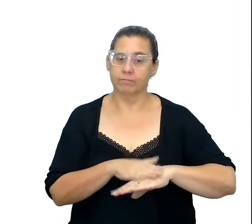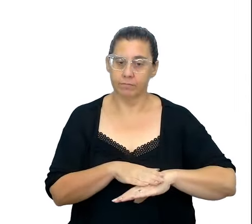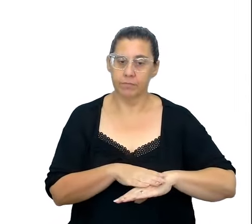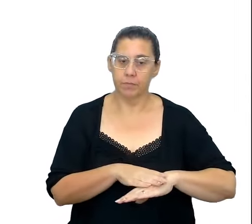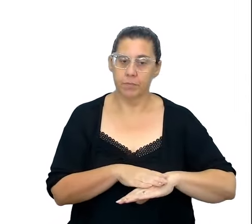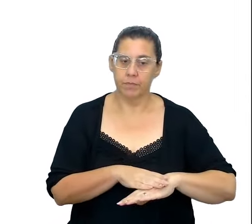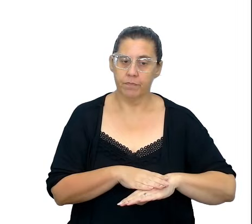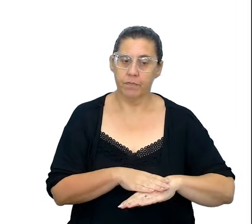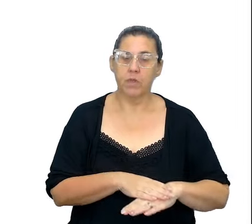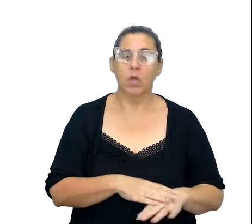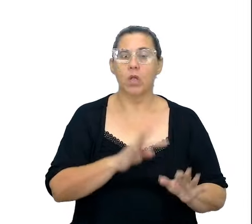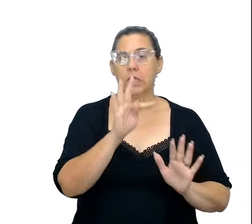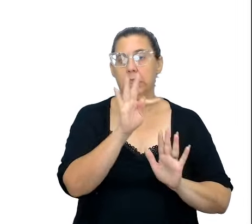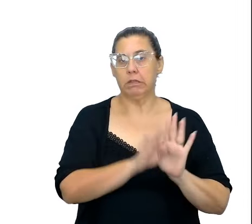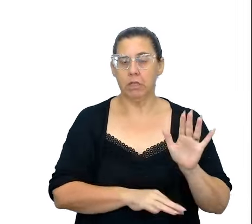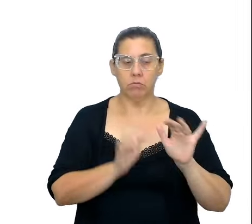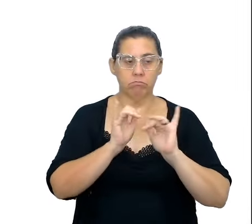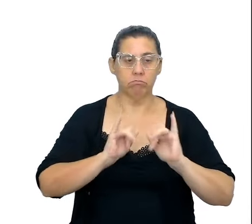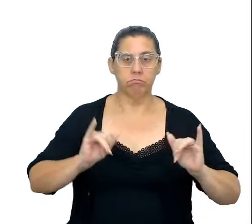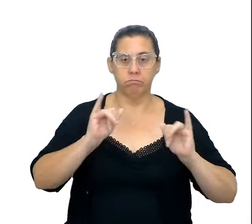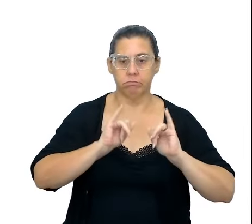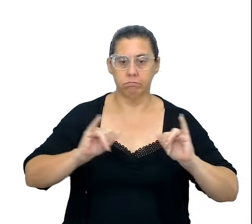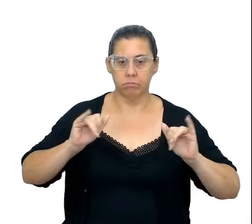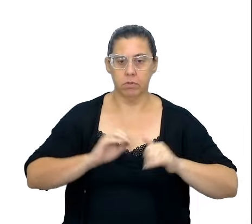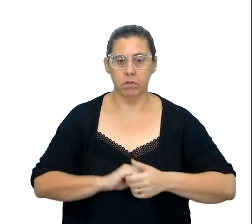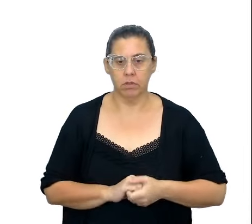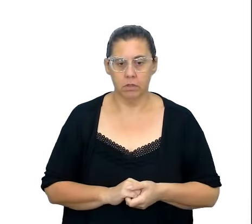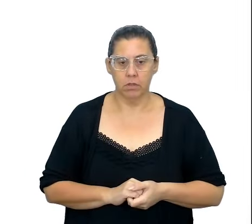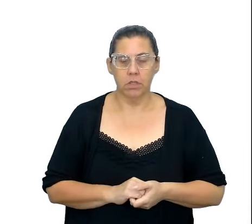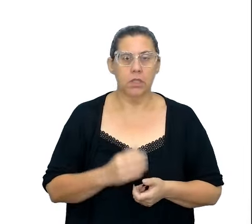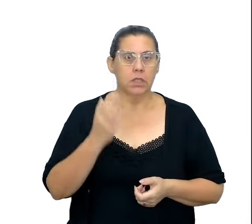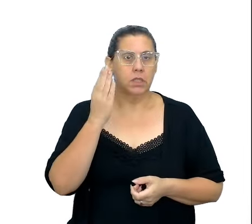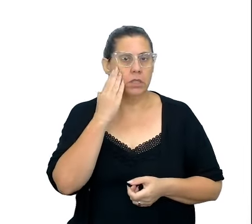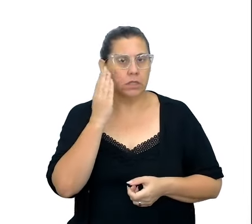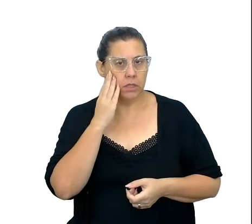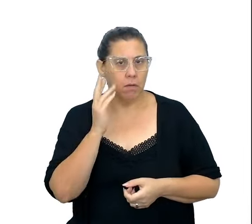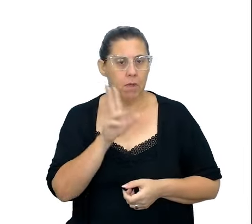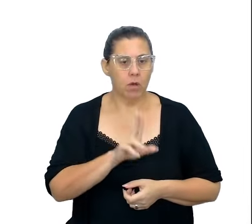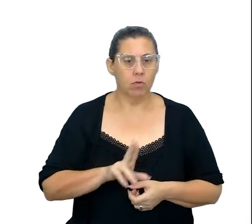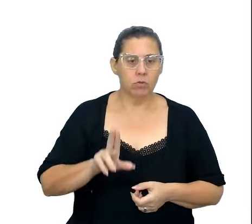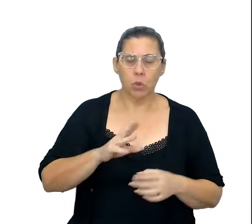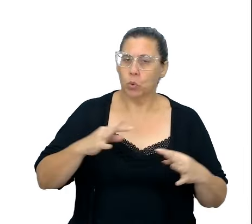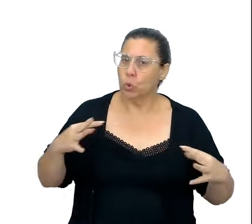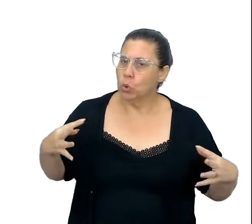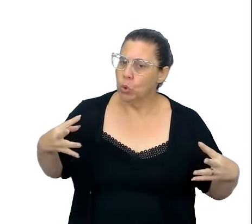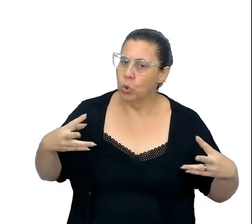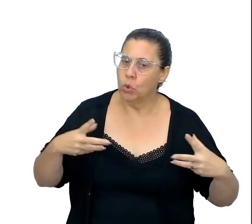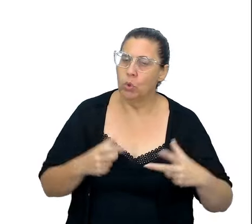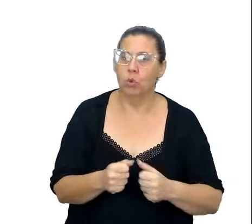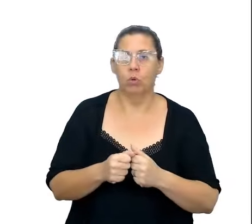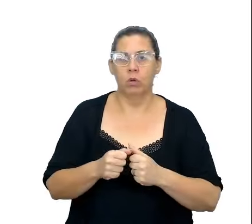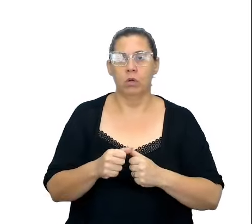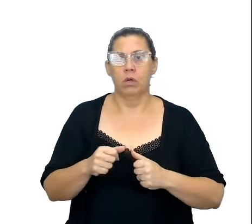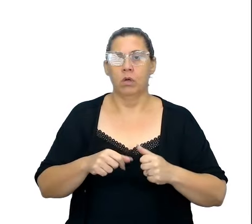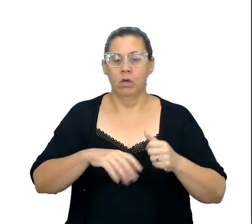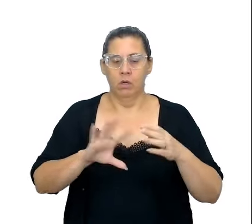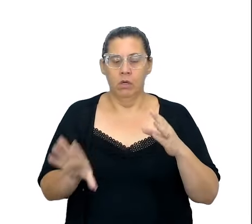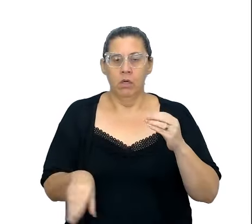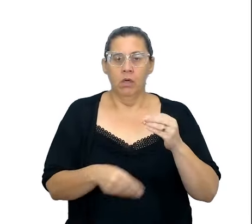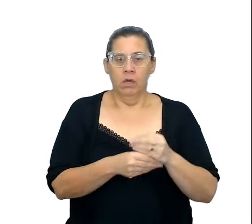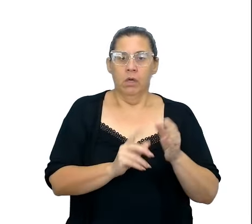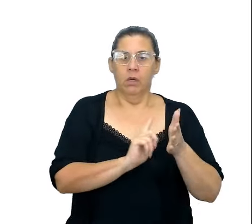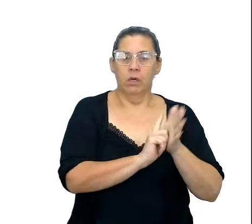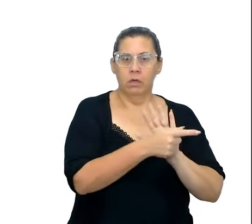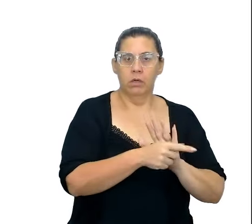então, esses textos narrativos, tá? Ele vai ter que saber utilizar todos esses recursos que são empregados nesse